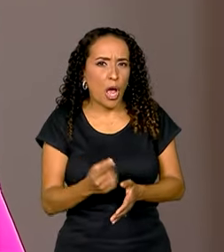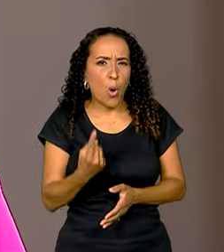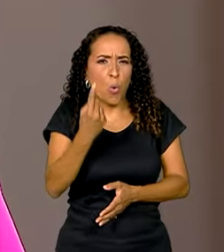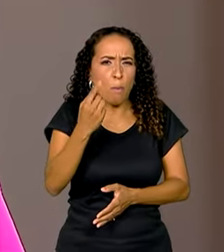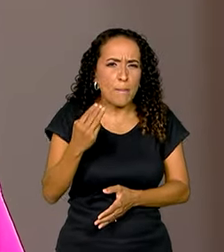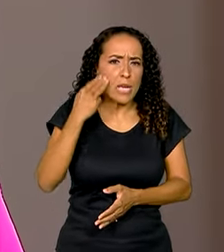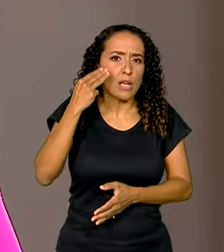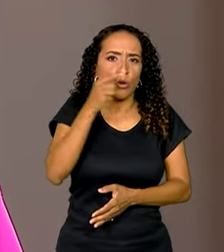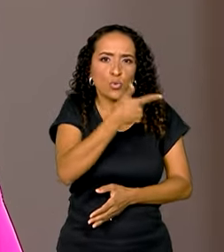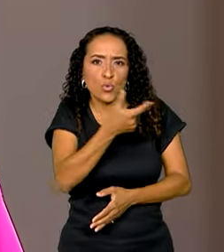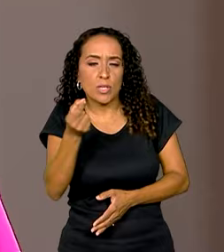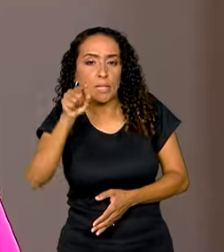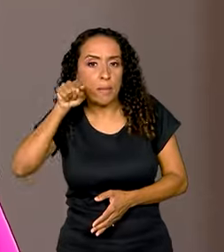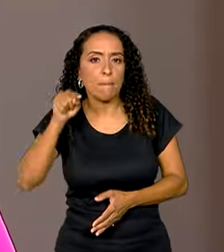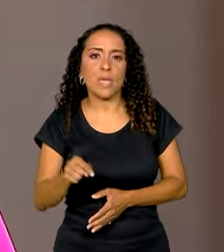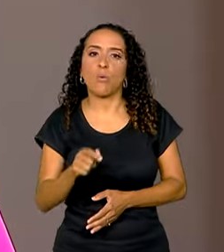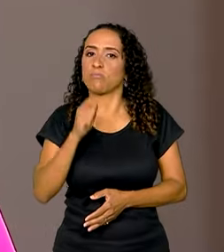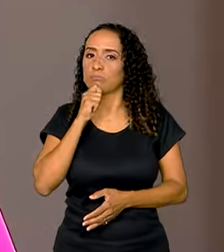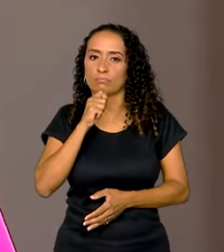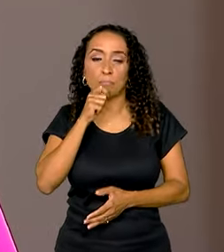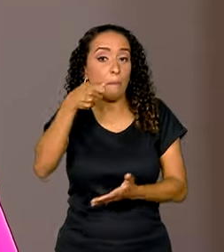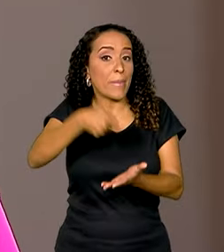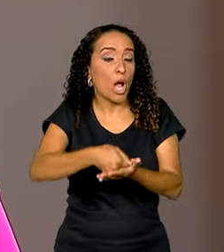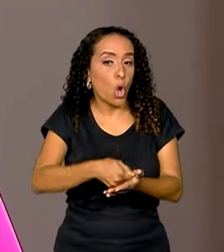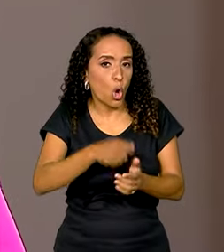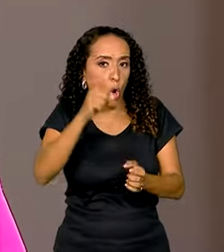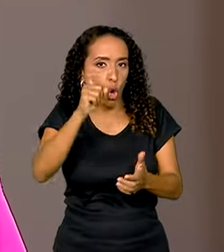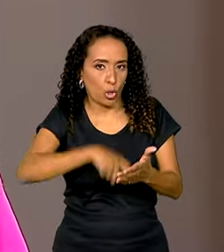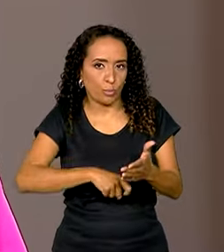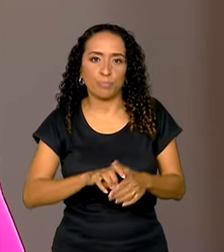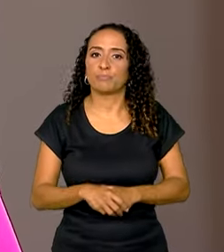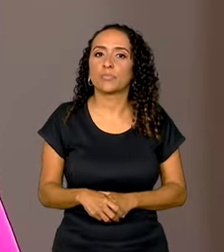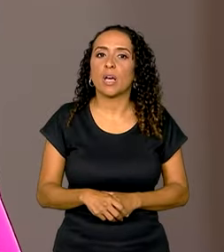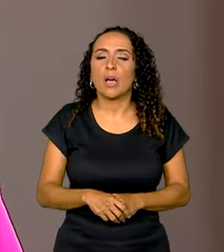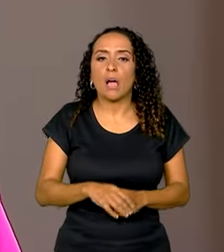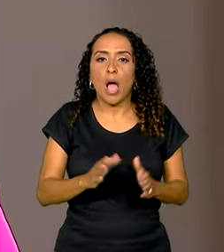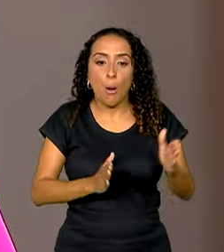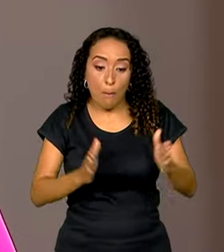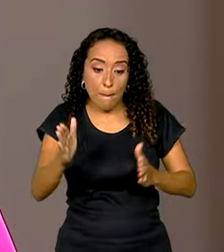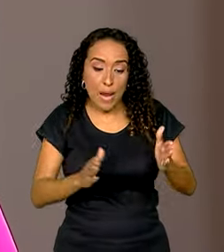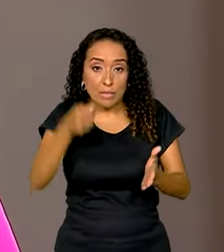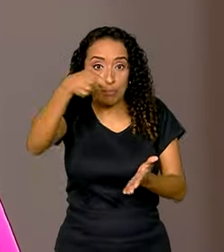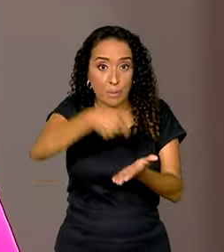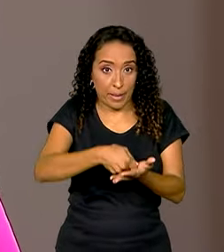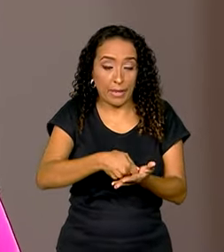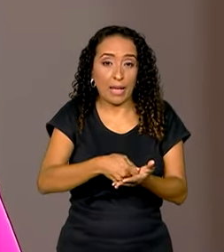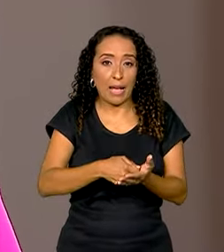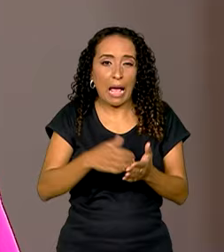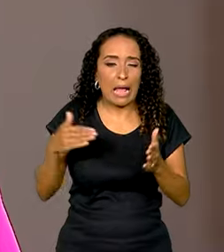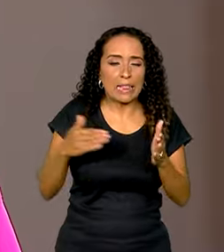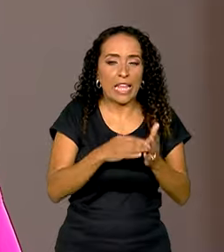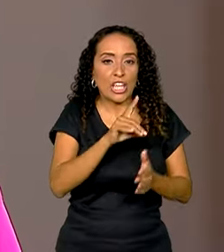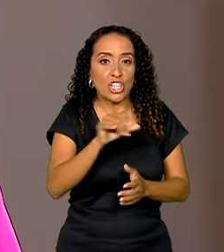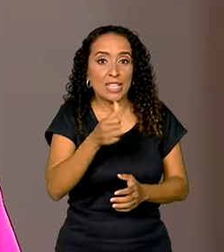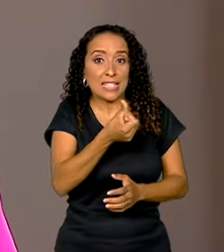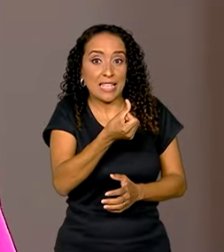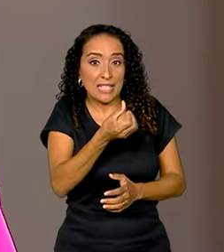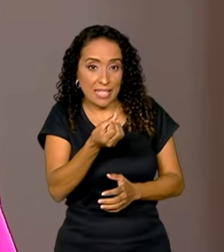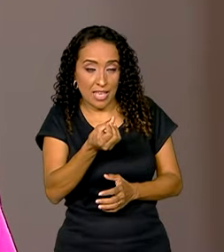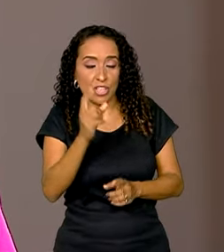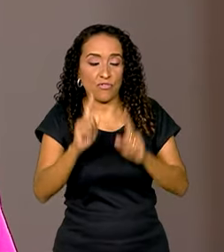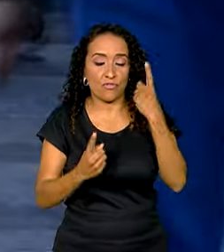de 1.200000 ainda não pagaram a taxa o prazo para fazer o pagamento vai até 16